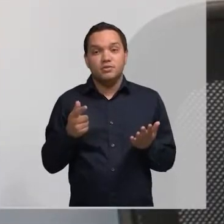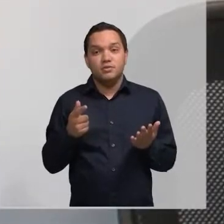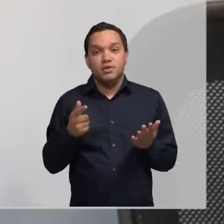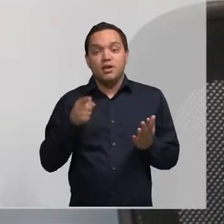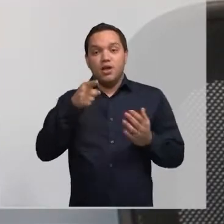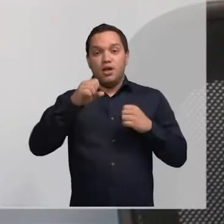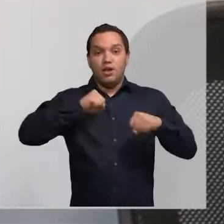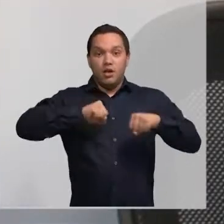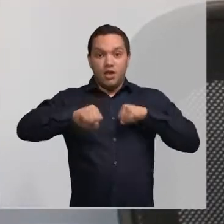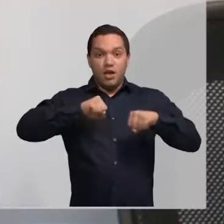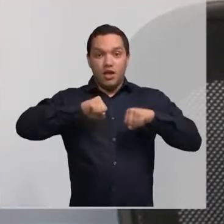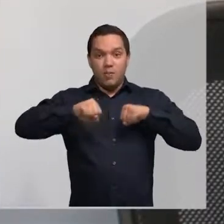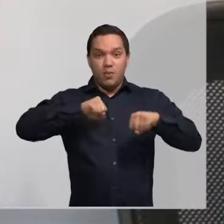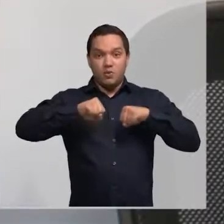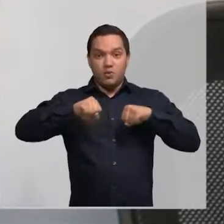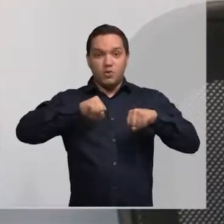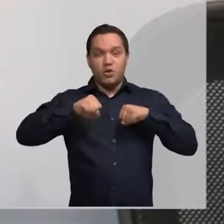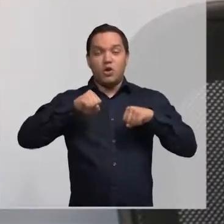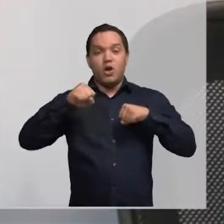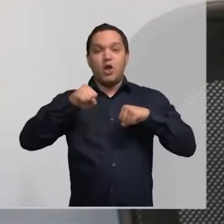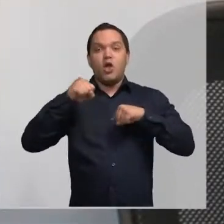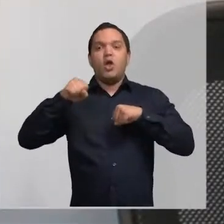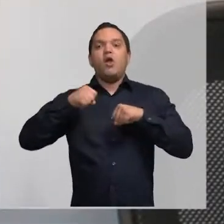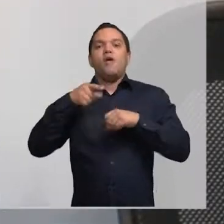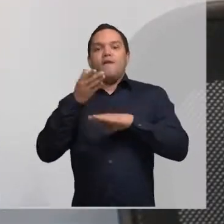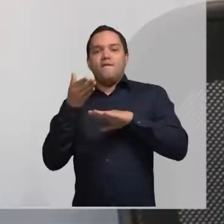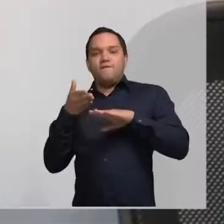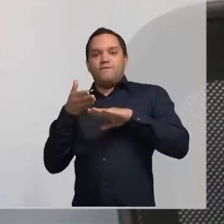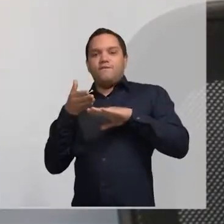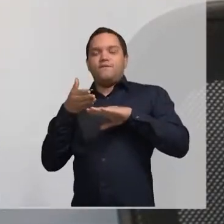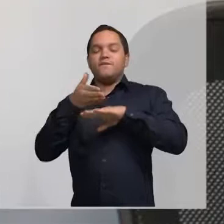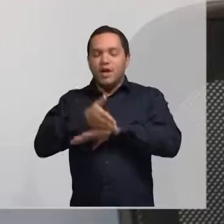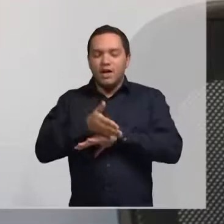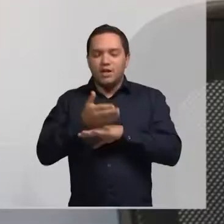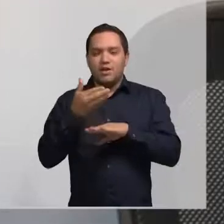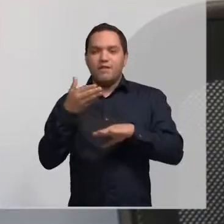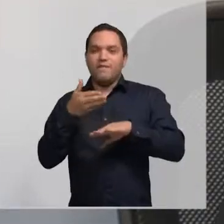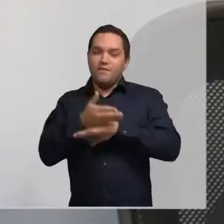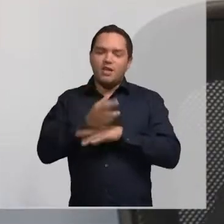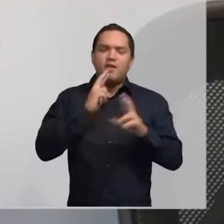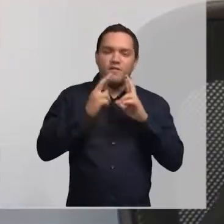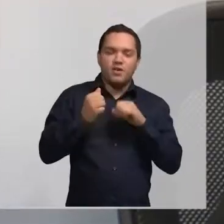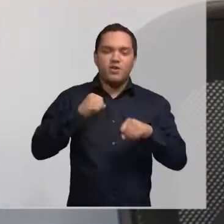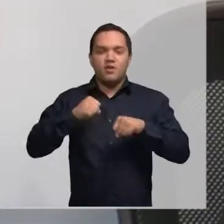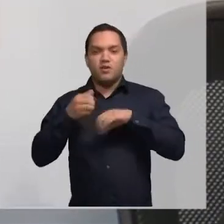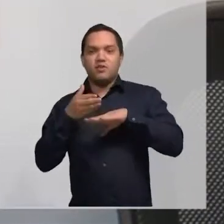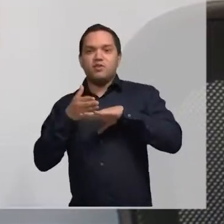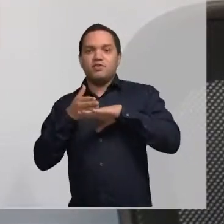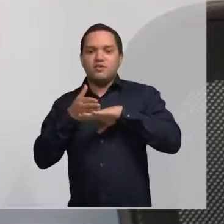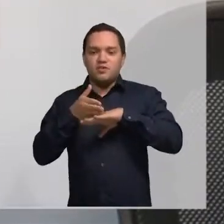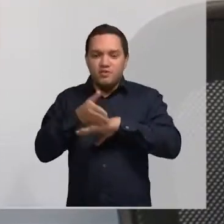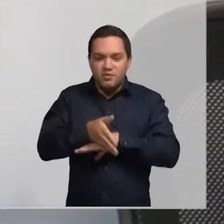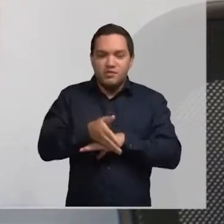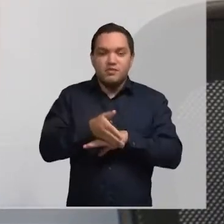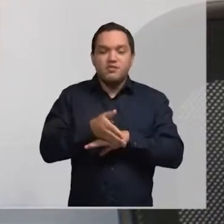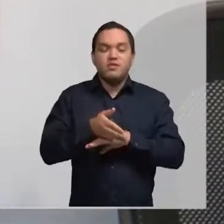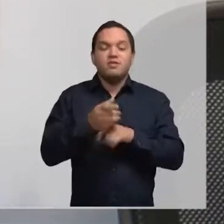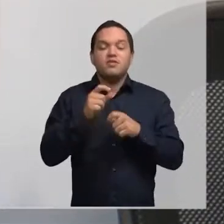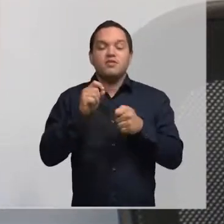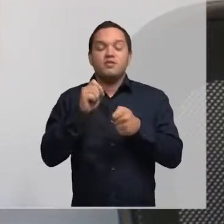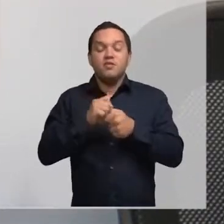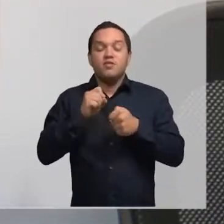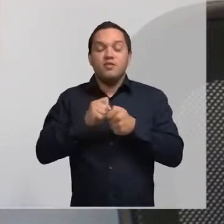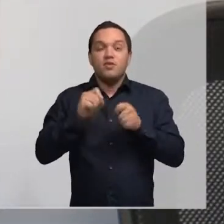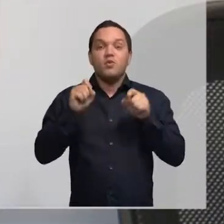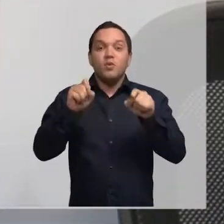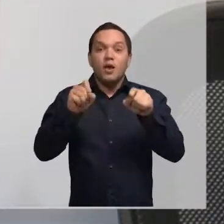debates televisivos. Vamos entrar no Bolsonaro? Não, você só comparativo. Comparativo. Ele já entra nos debates